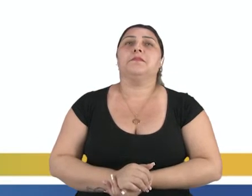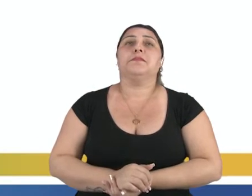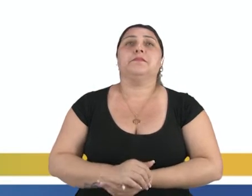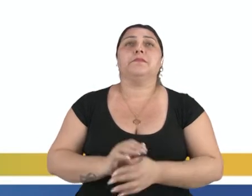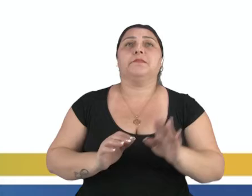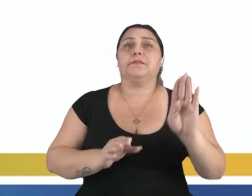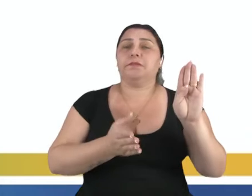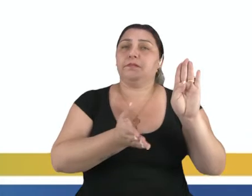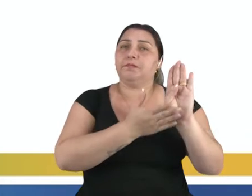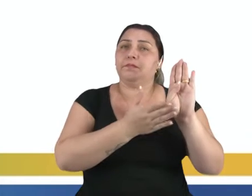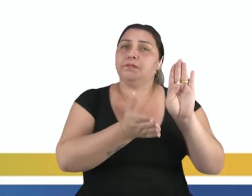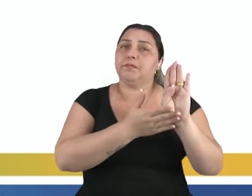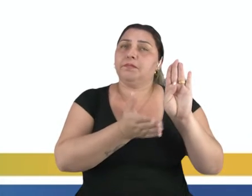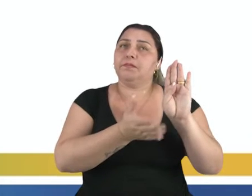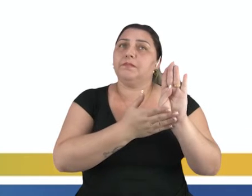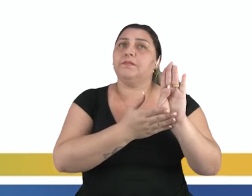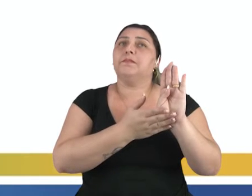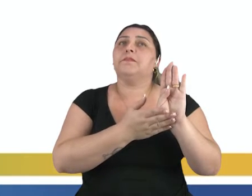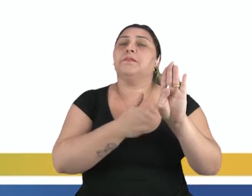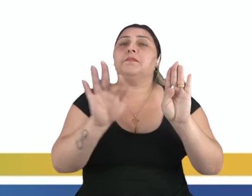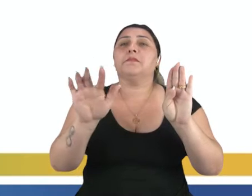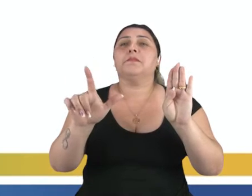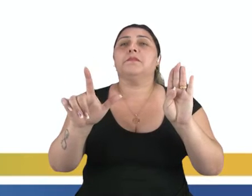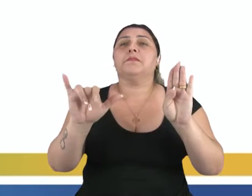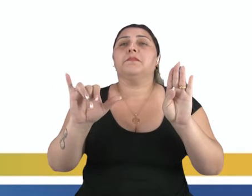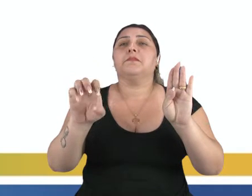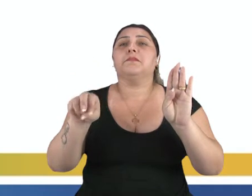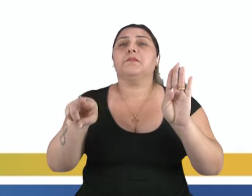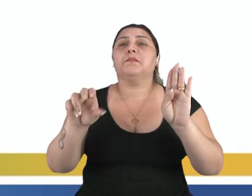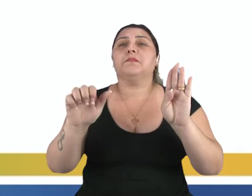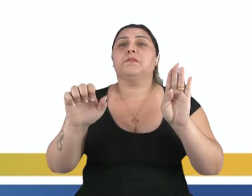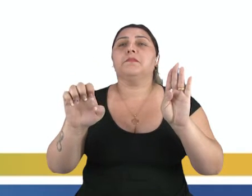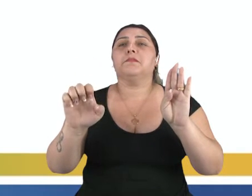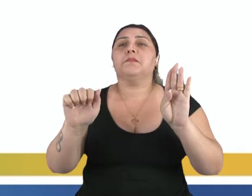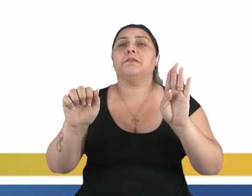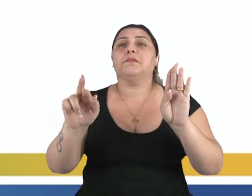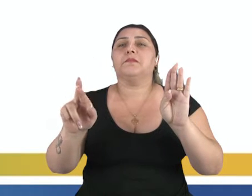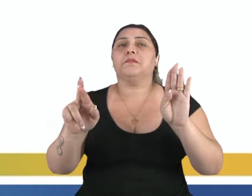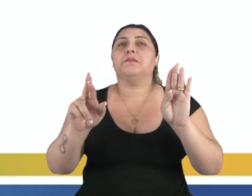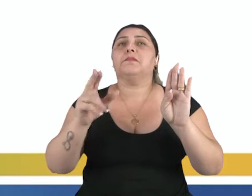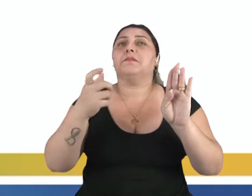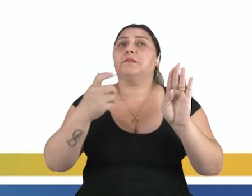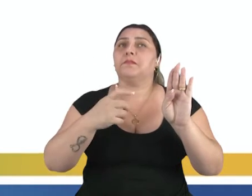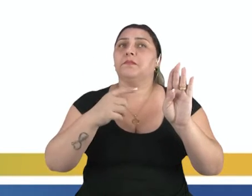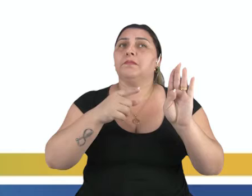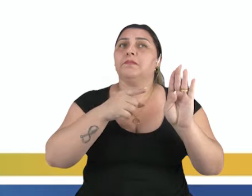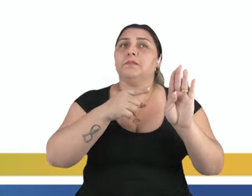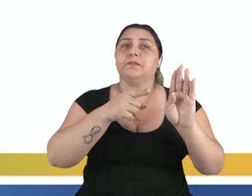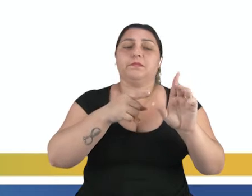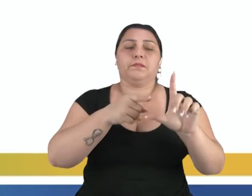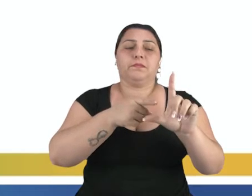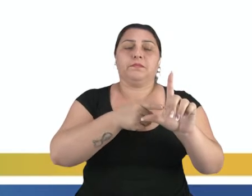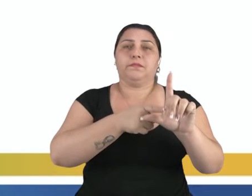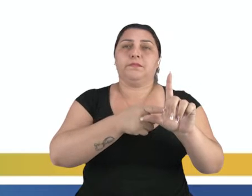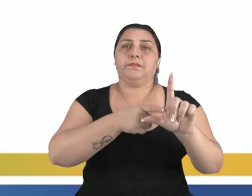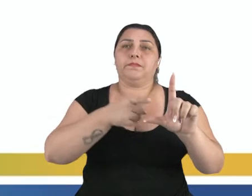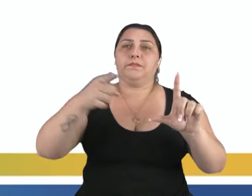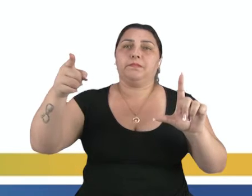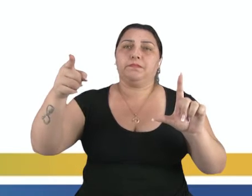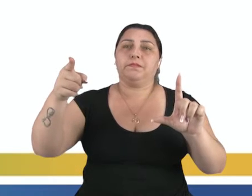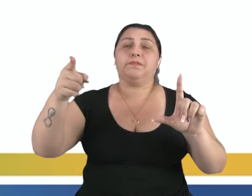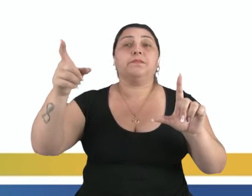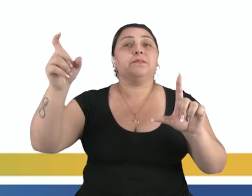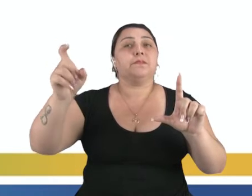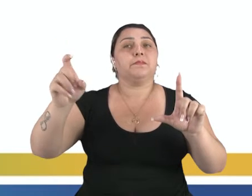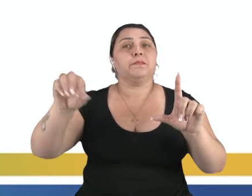linear, ou seja, onde a reta corta o eixo do y ou a f de x. E aí vocês estão vendo a